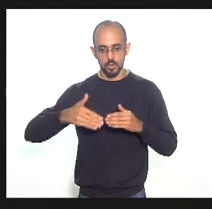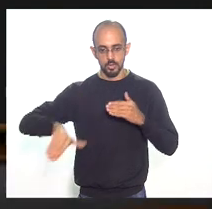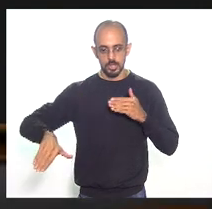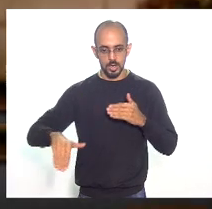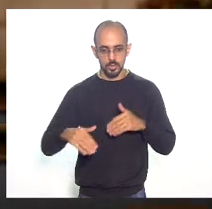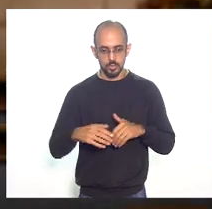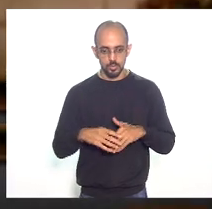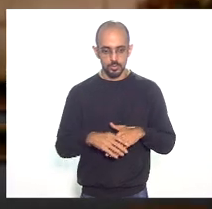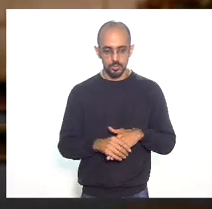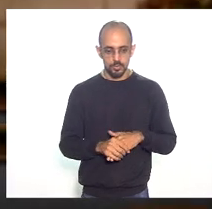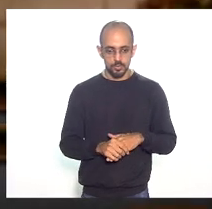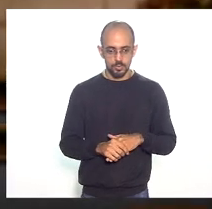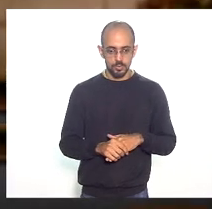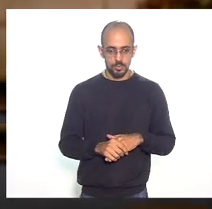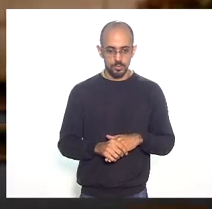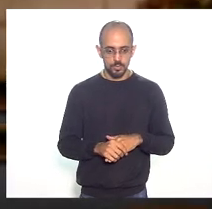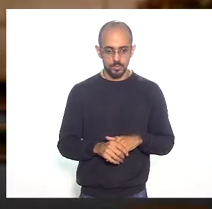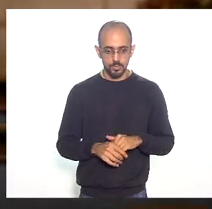Não, vota não, Daniel.